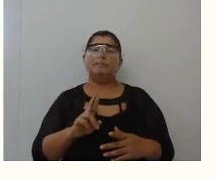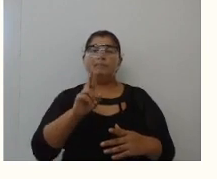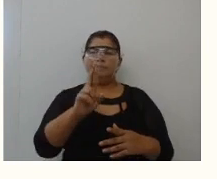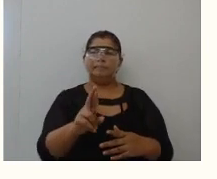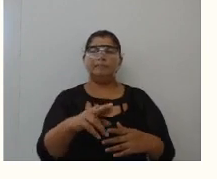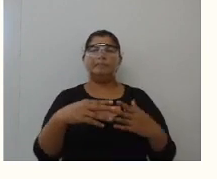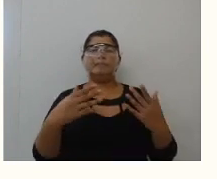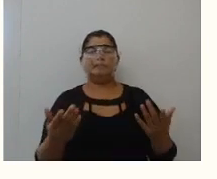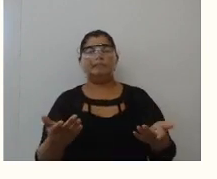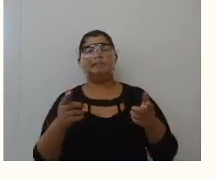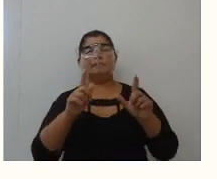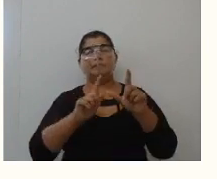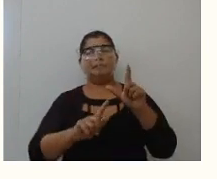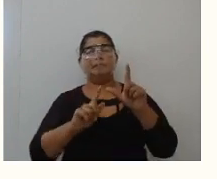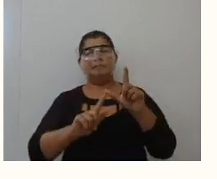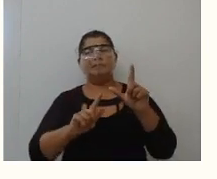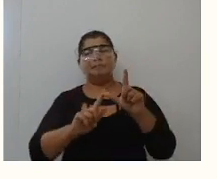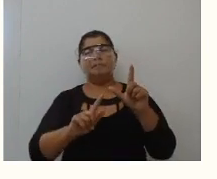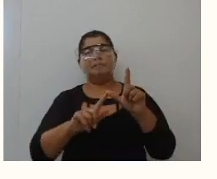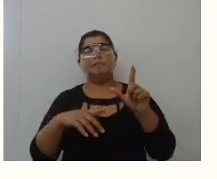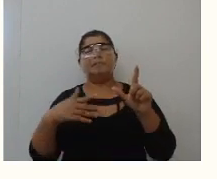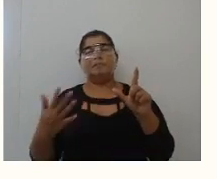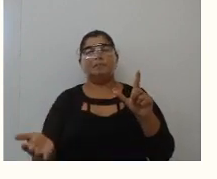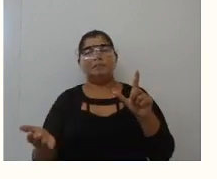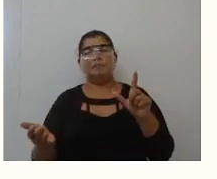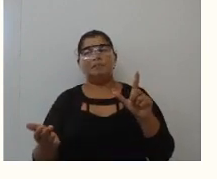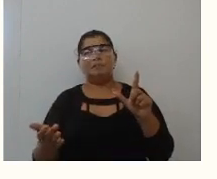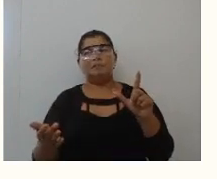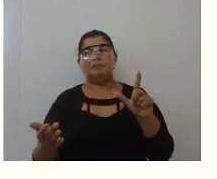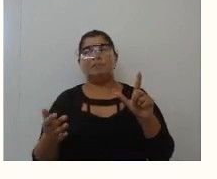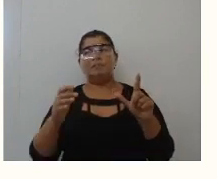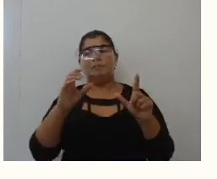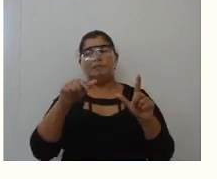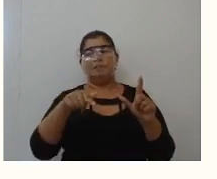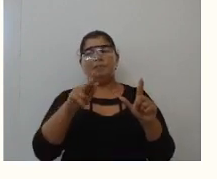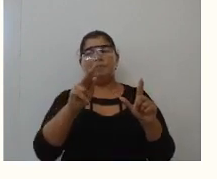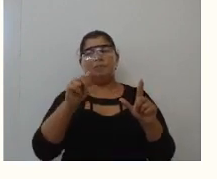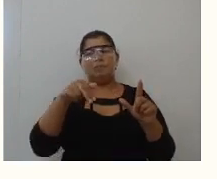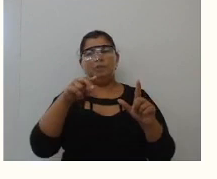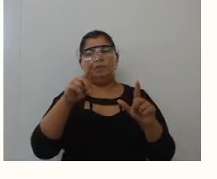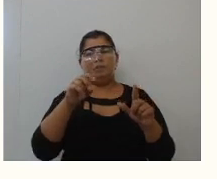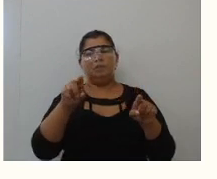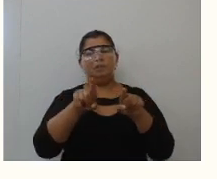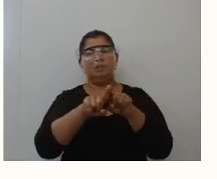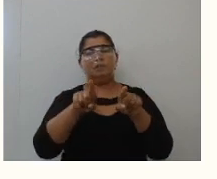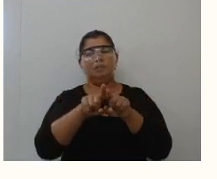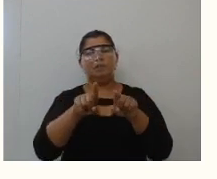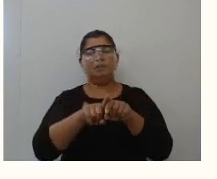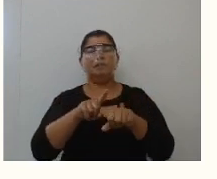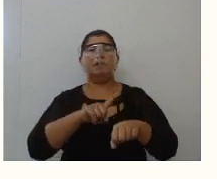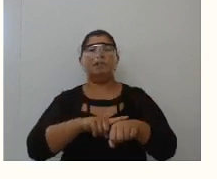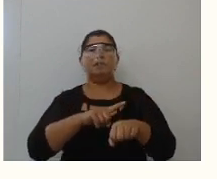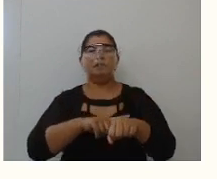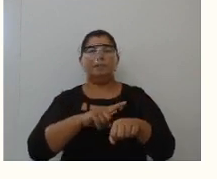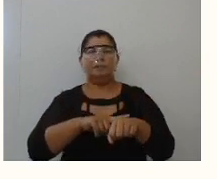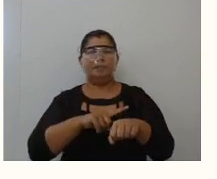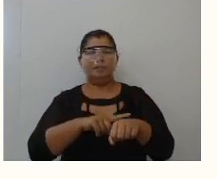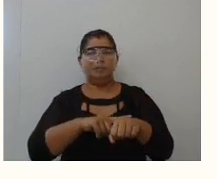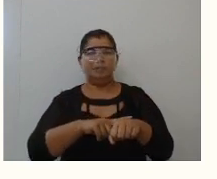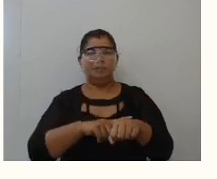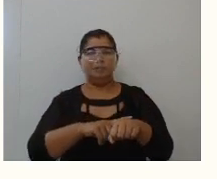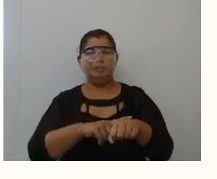certa. Letra. Lembrando que o quando dá ideia de tempo, não é isso? Então, a resposta certa é a